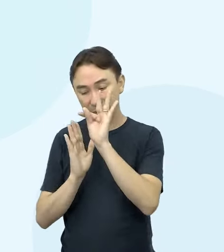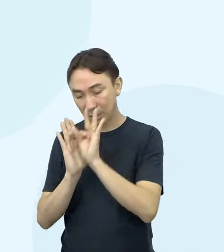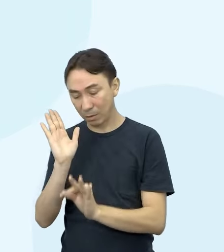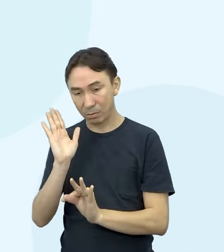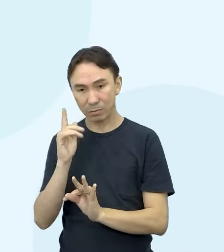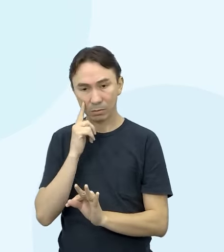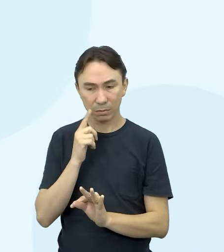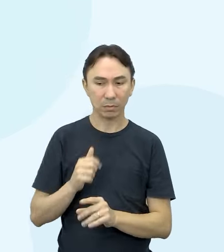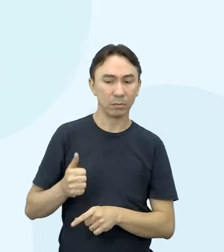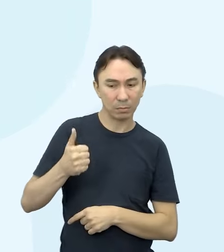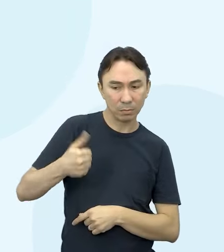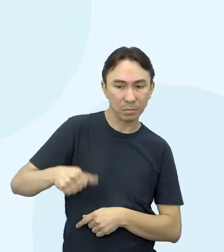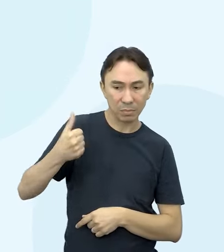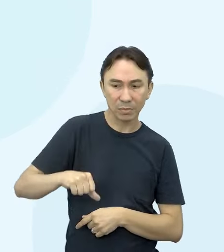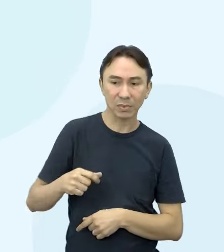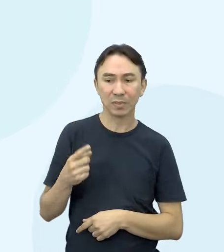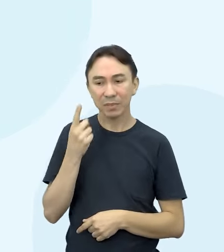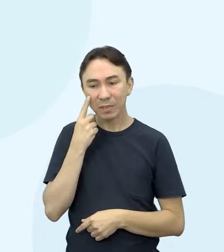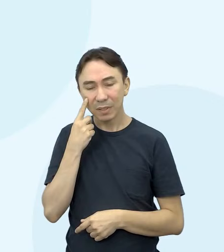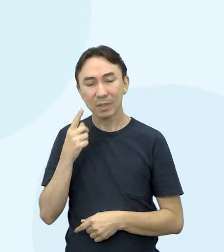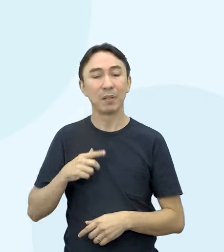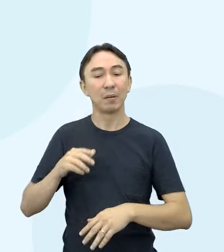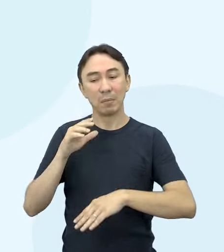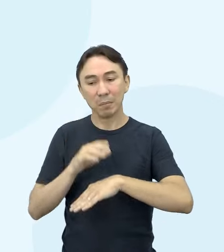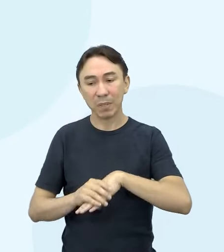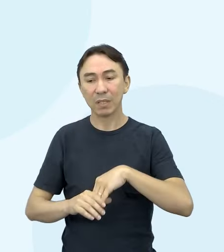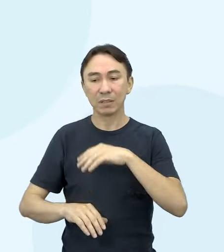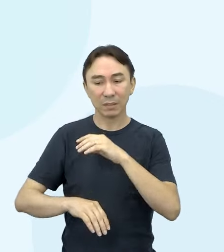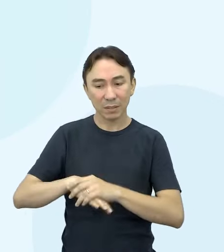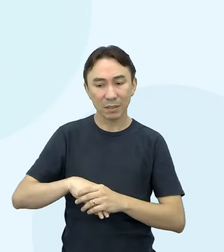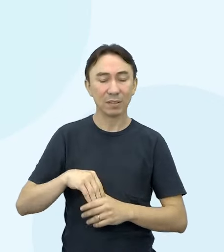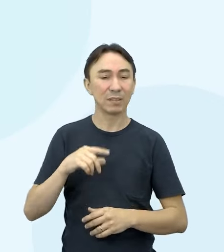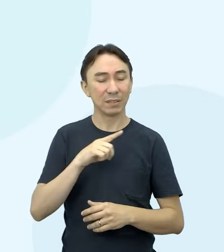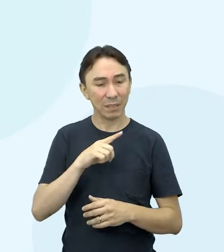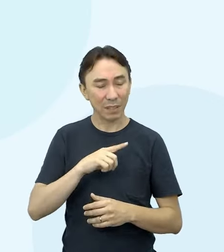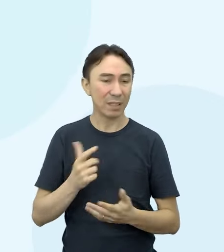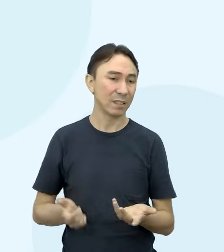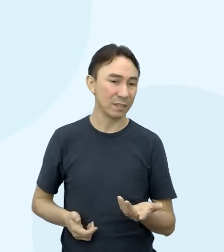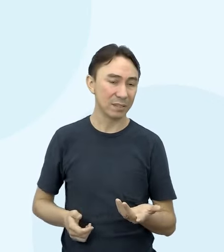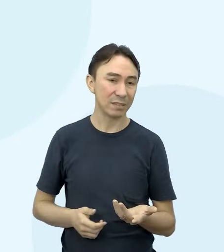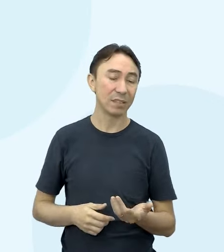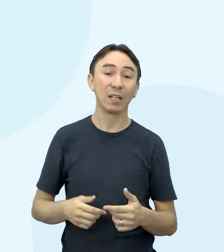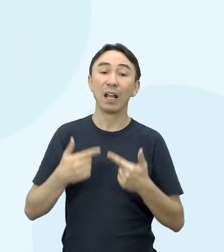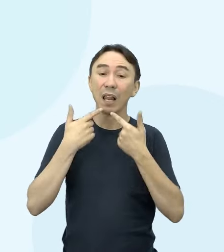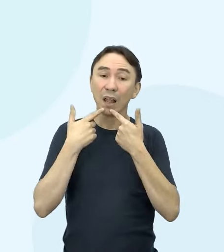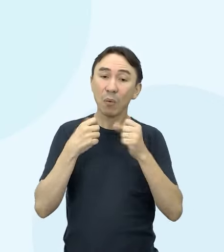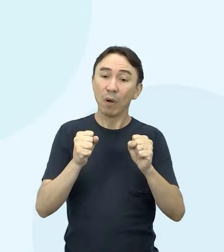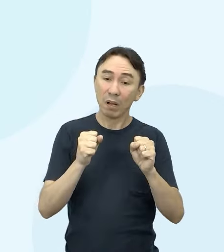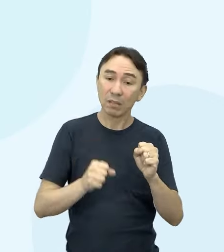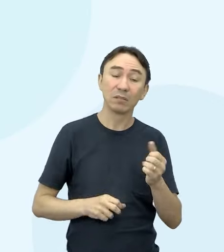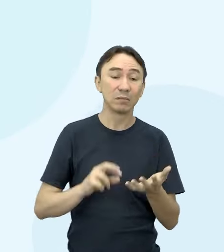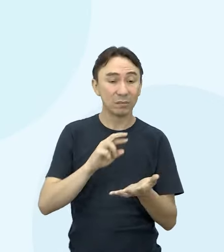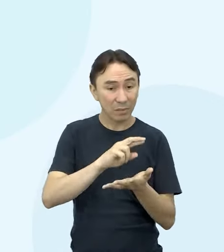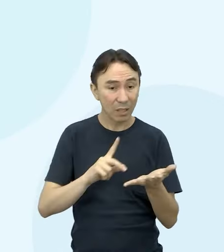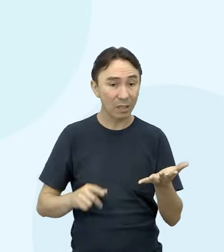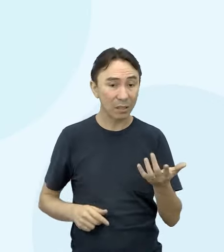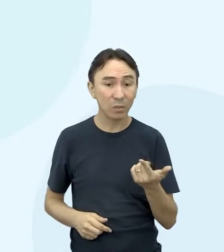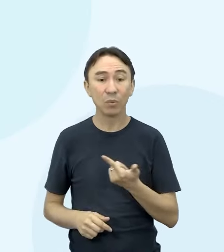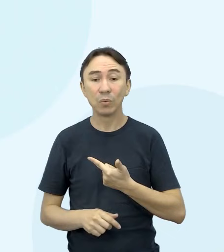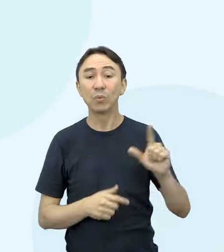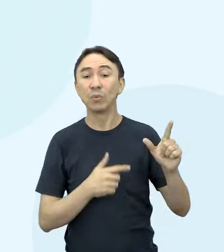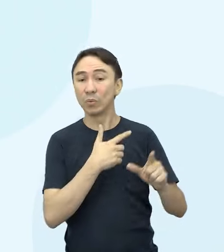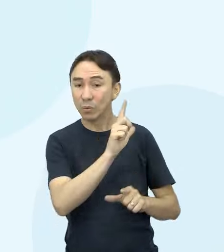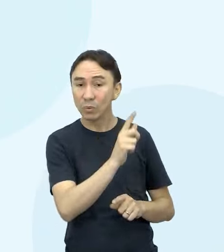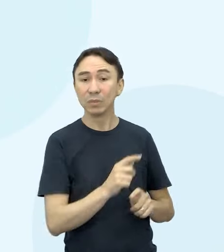discursivas, reveladoras de ideologias, atos de linguagem, entre outros elementos capazes de levar